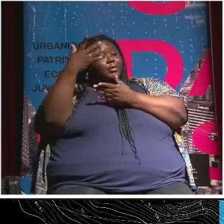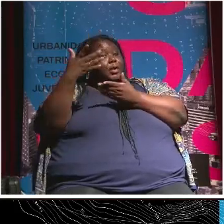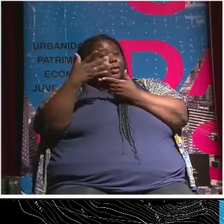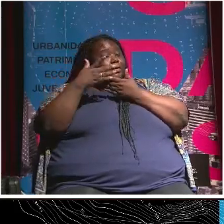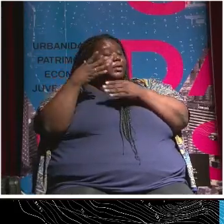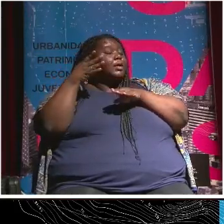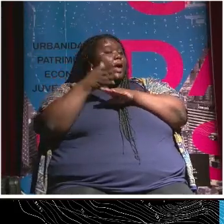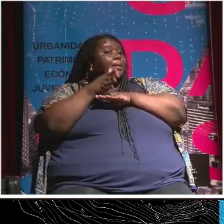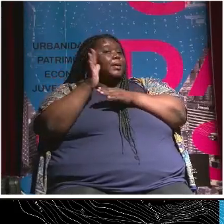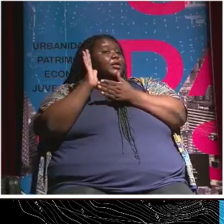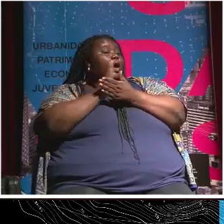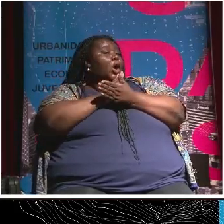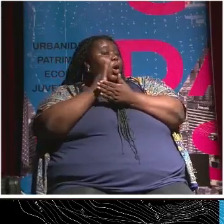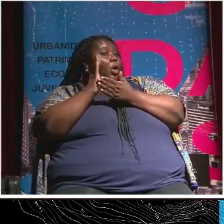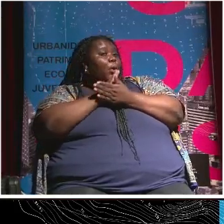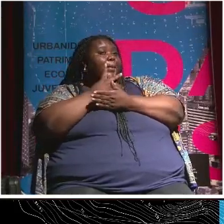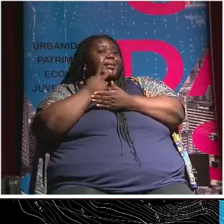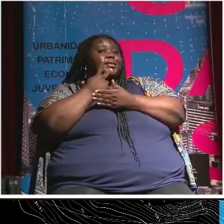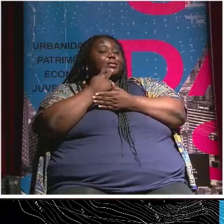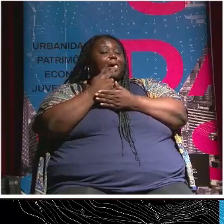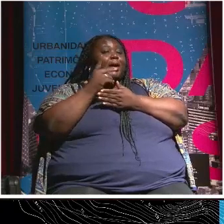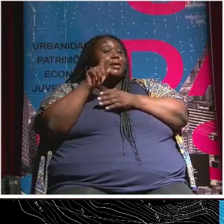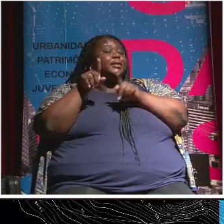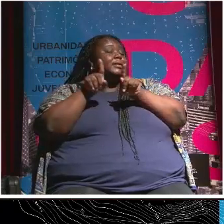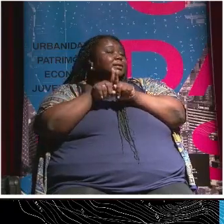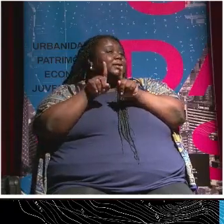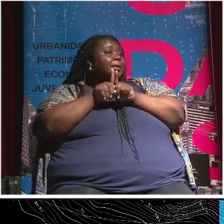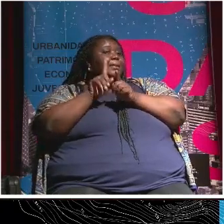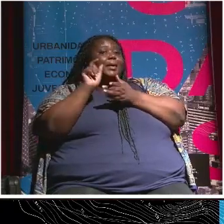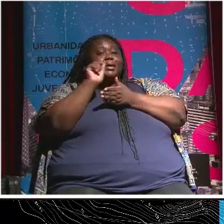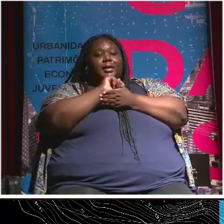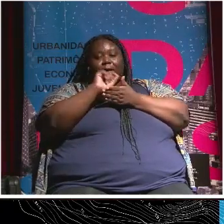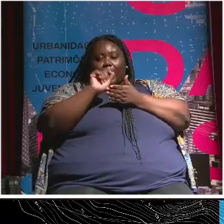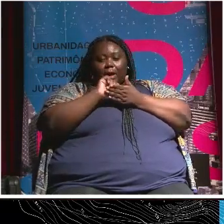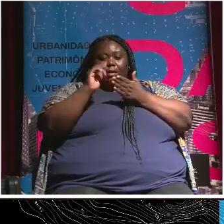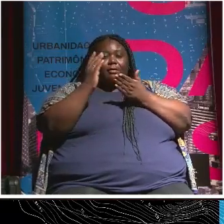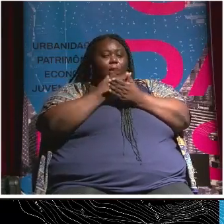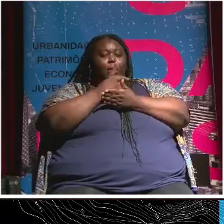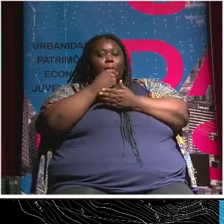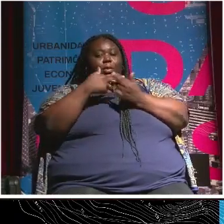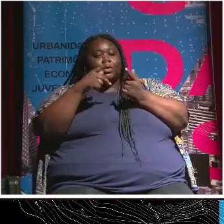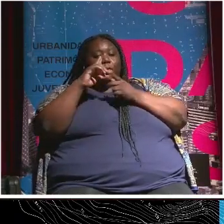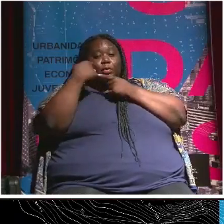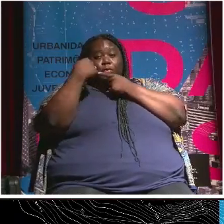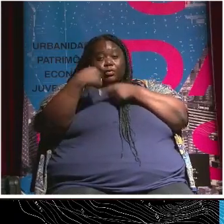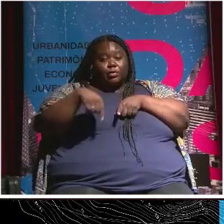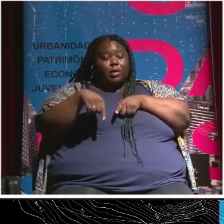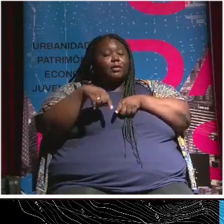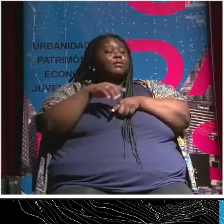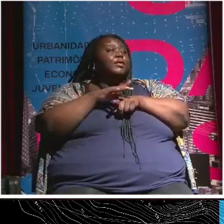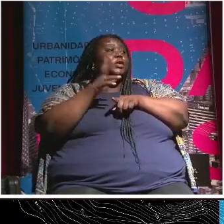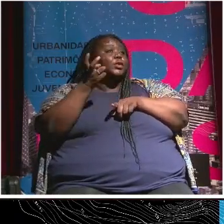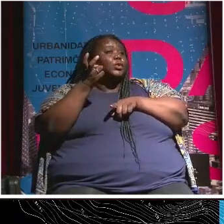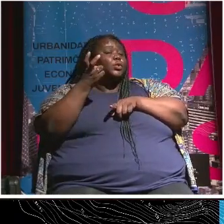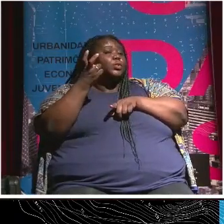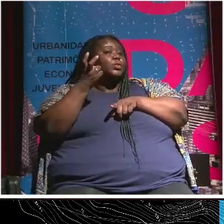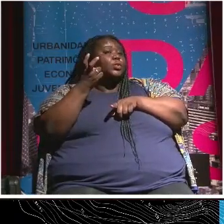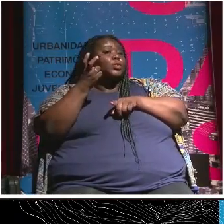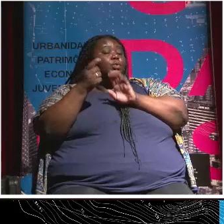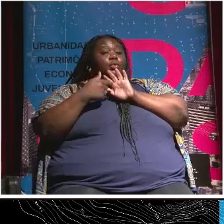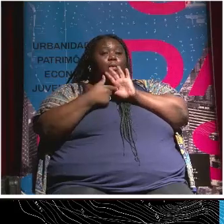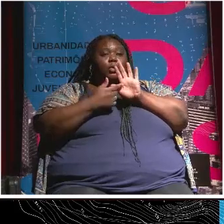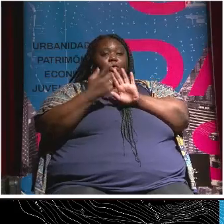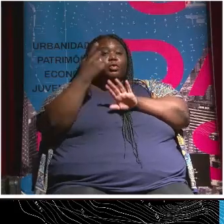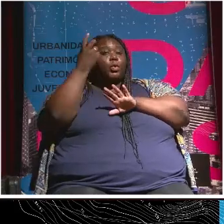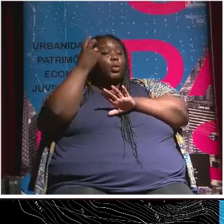participar de algumas discussões e até me aventurei a escrever algumas coisas sobre os desafios dos indicadores culturais e também